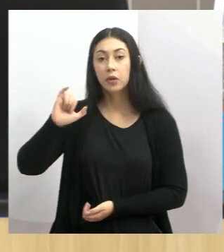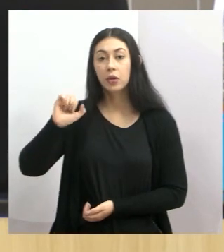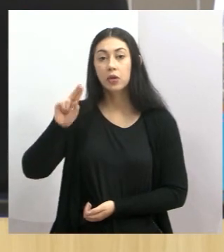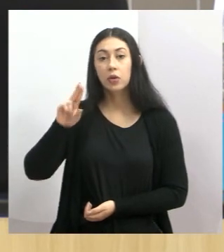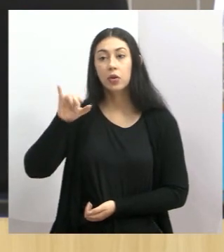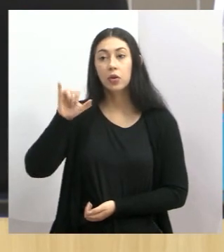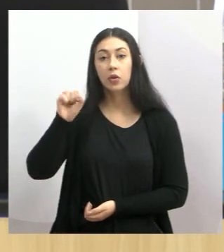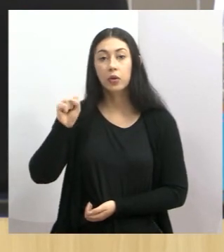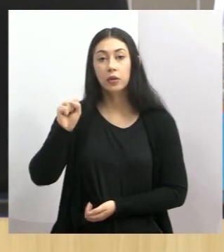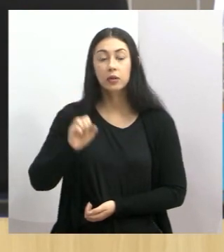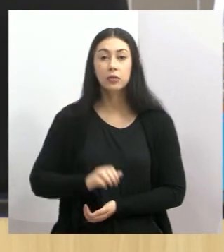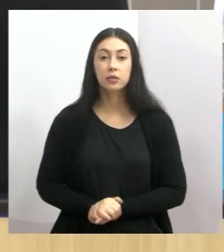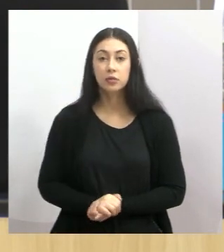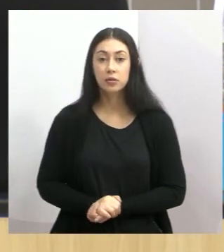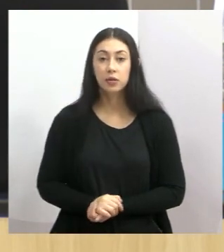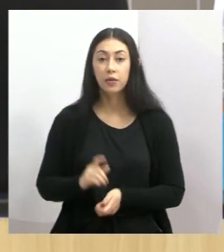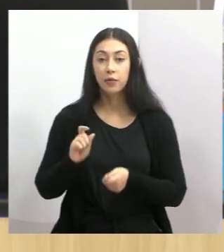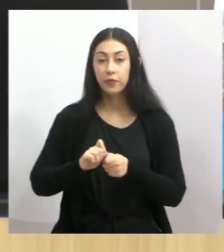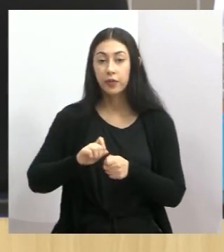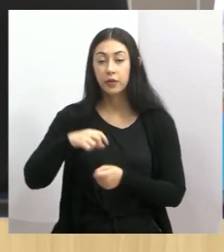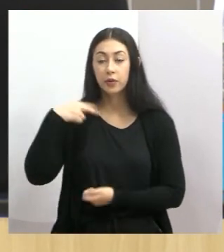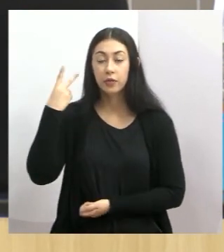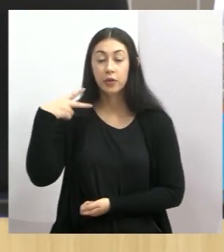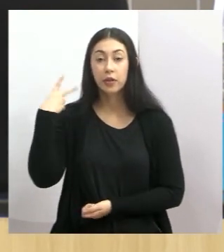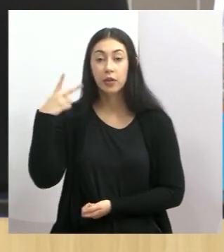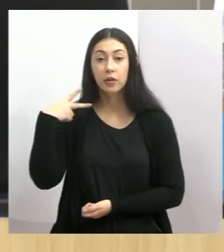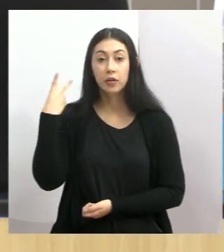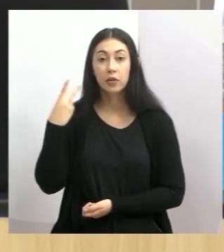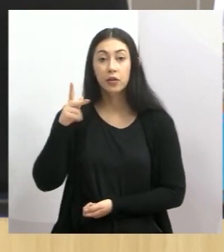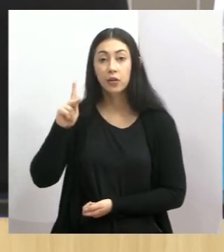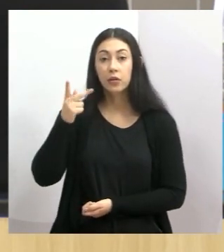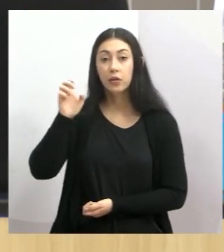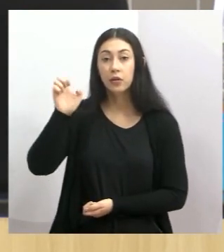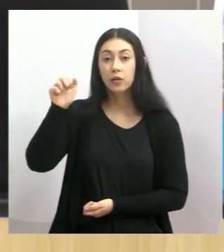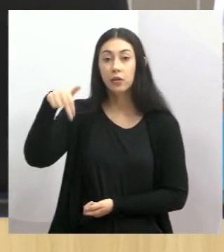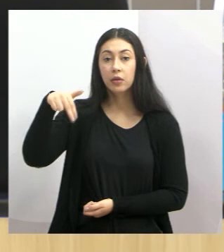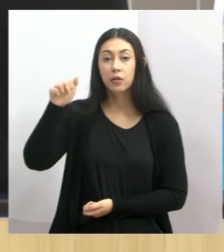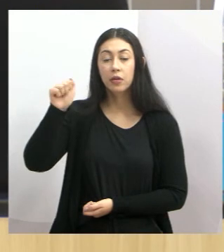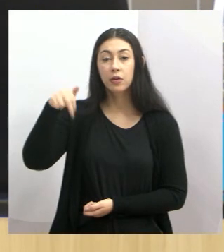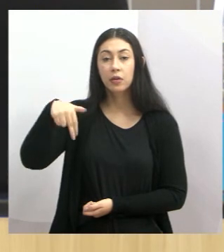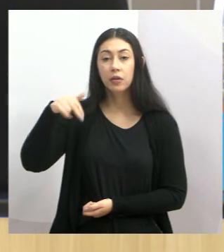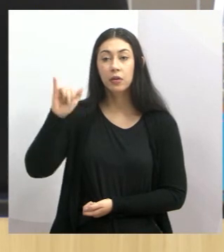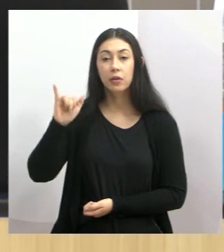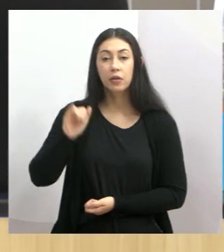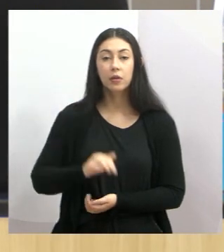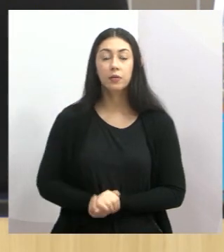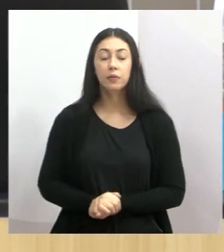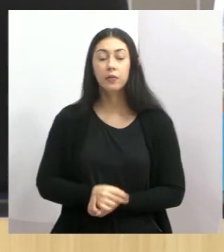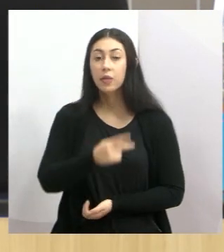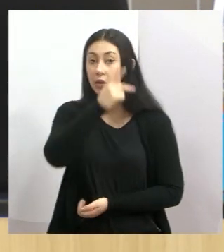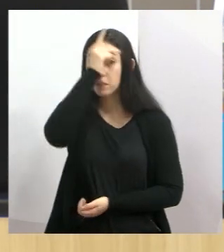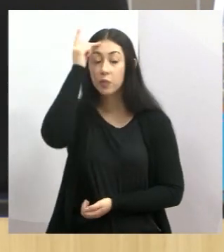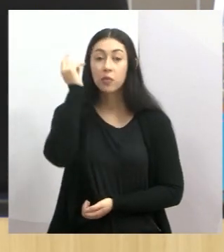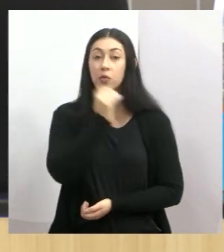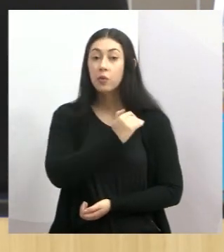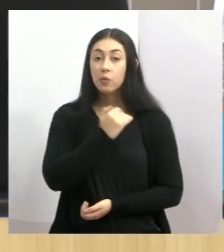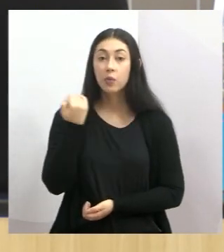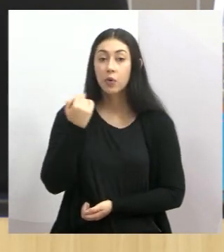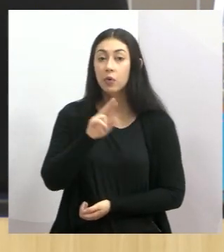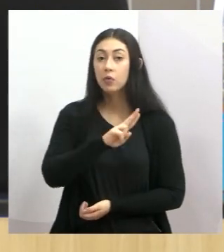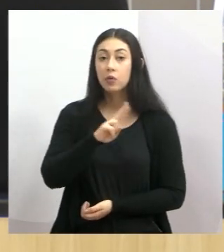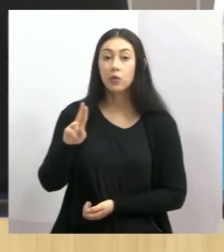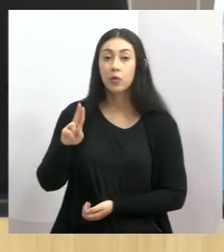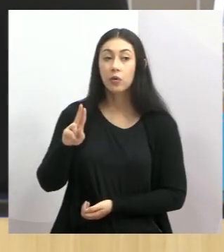Antônio Tyrone Il voto formulada pelo vereador Ernani Barreto voto de pesar pelo falecimento